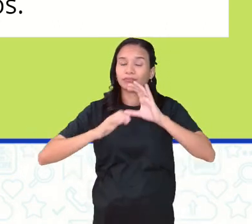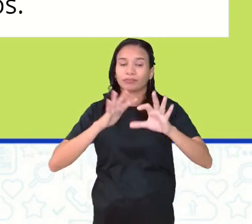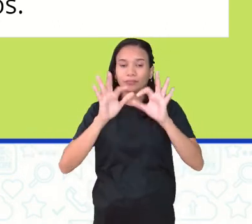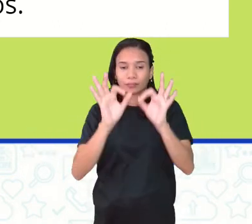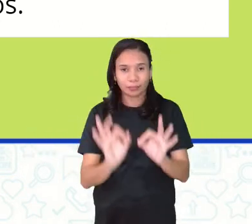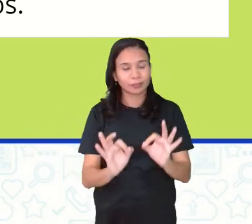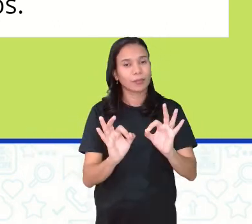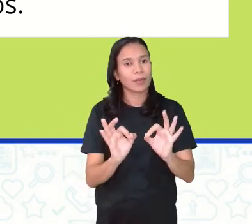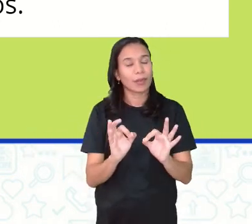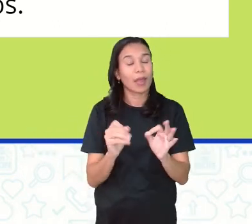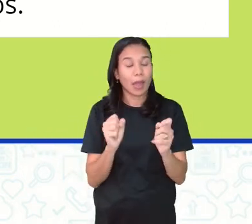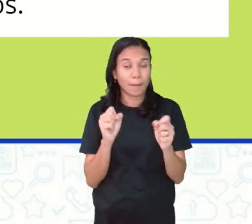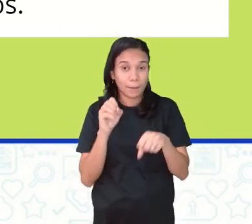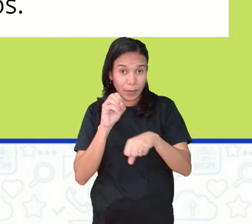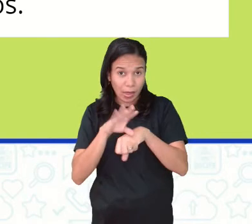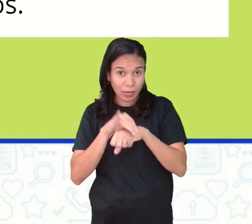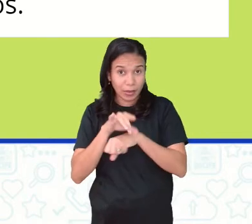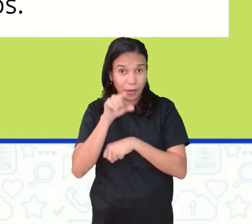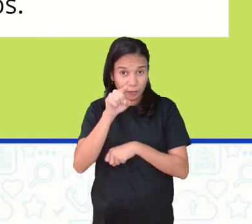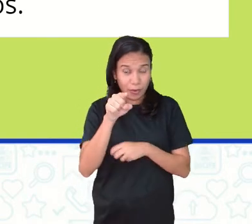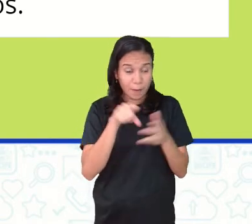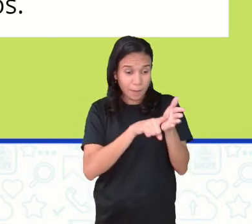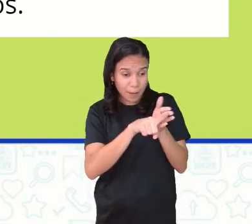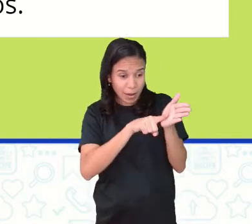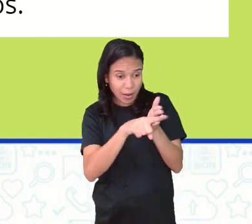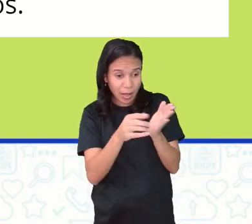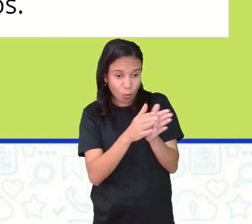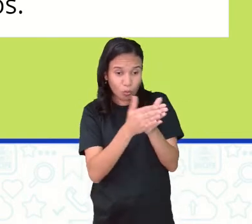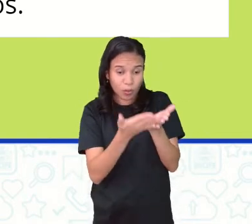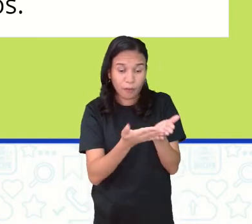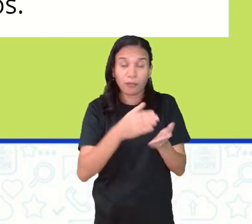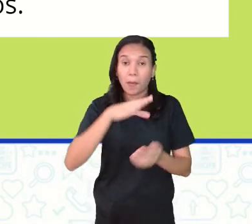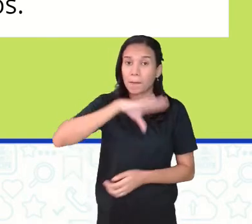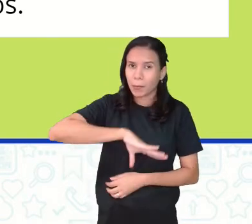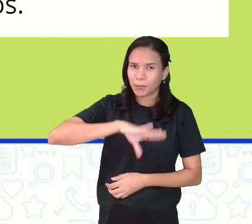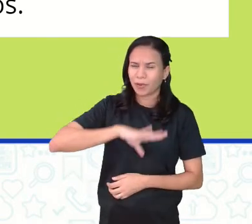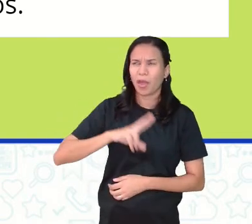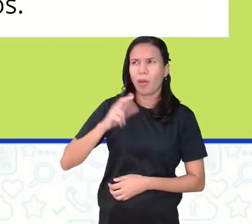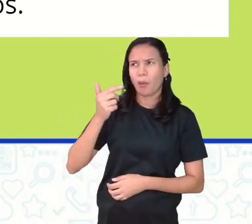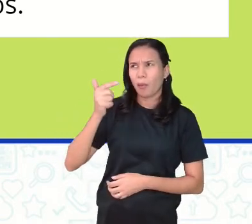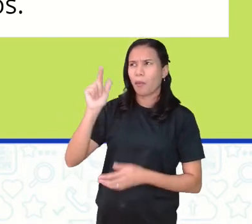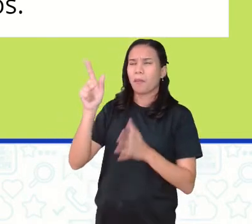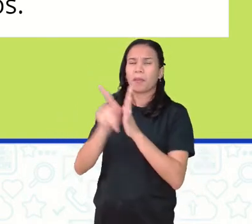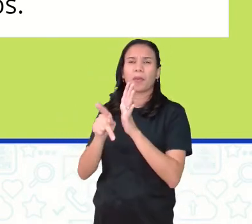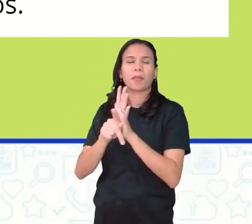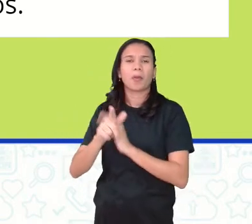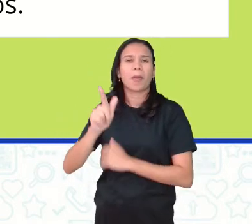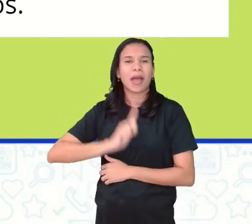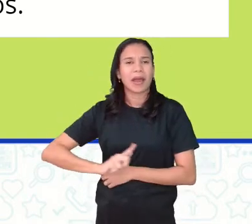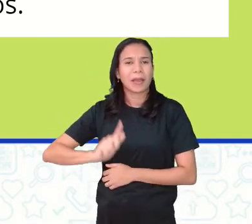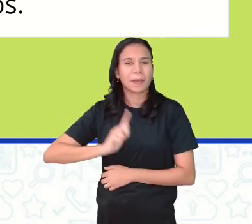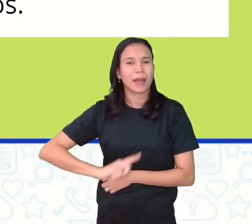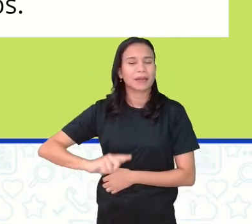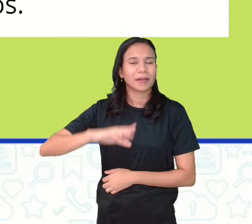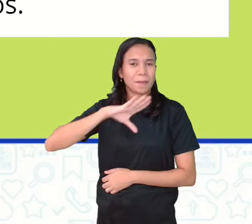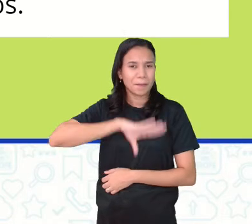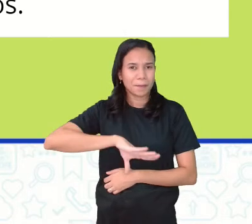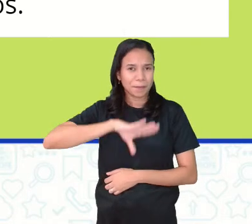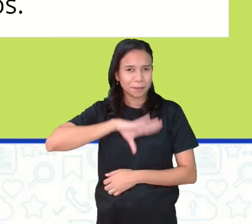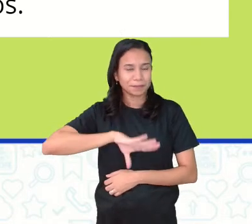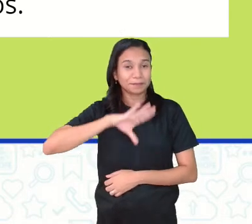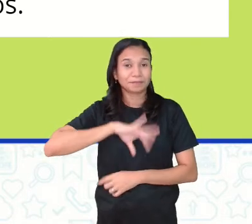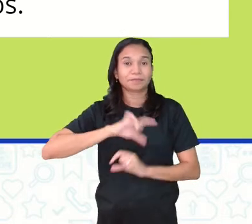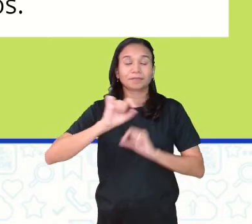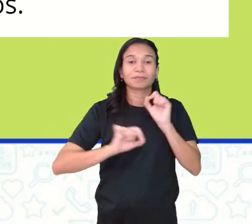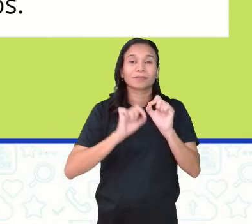que você pesquise no seu livro de português ou em alguma gramática de língua portuguesa